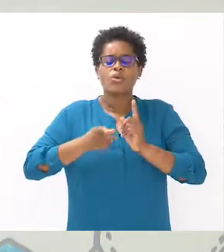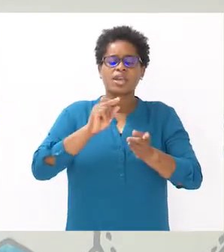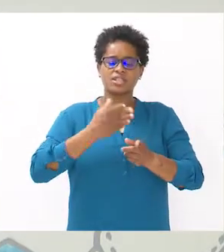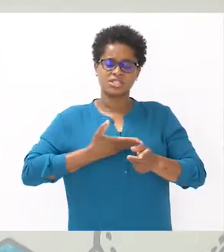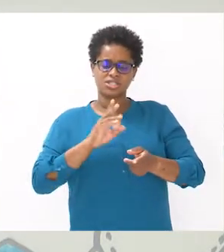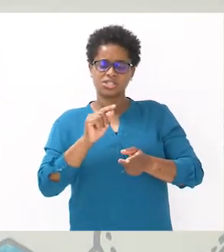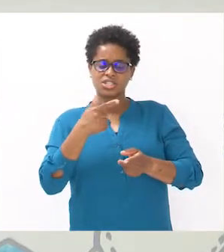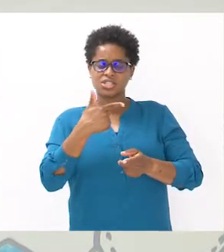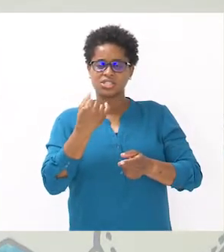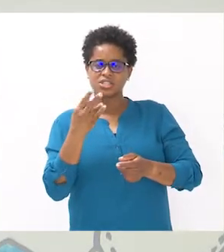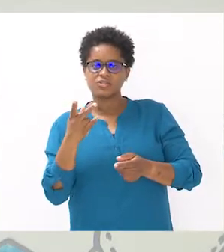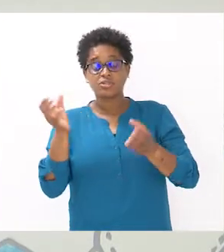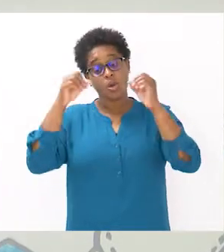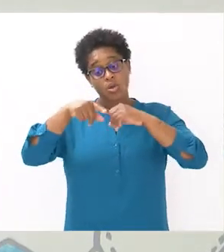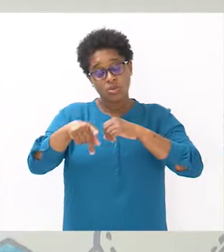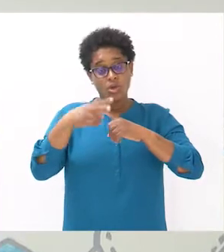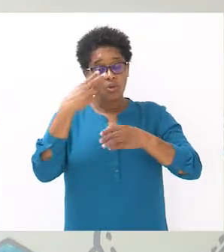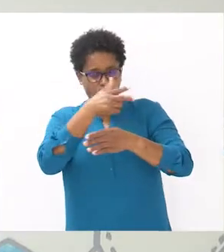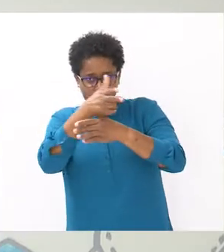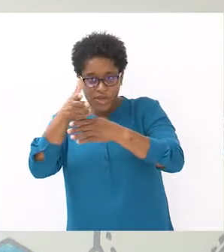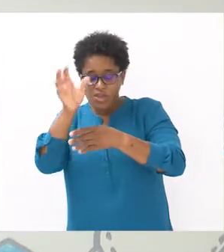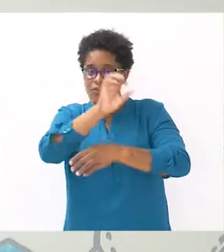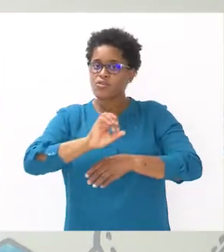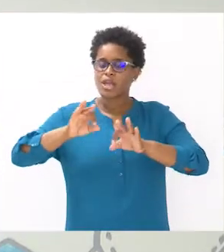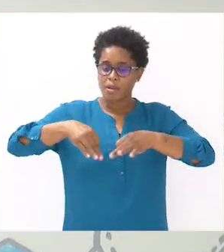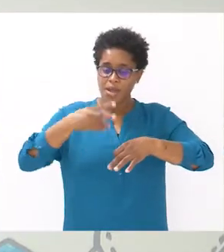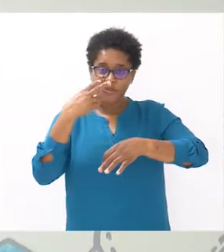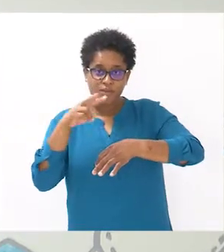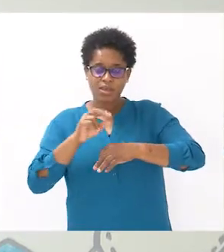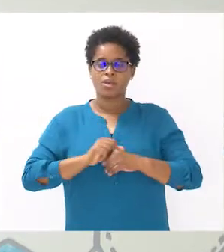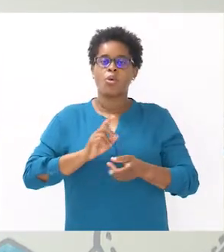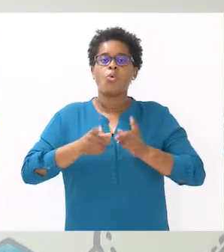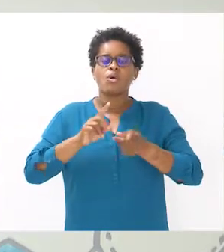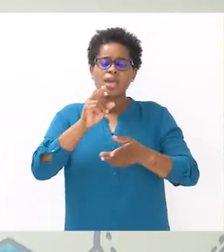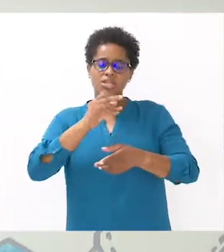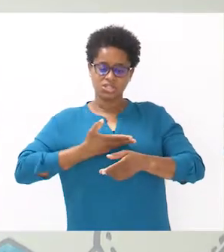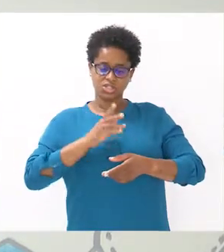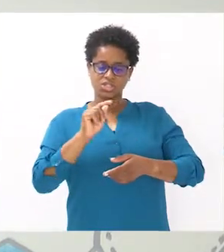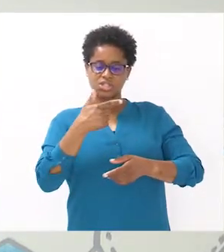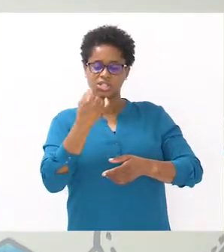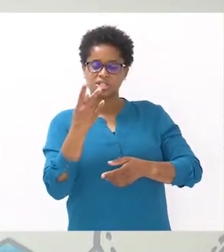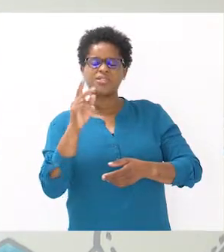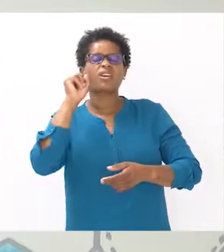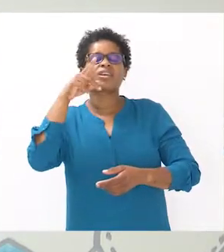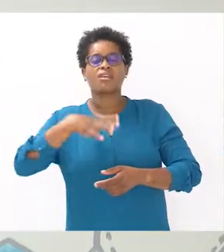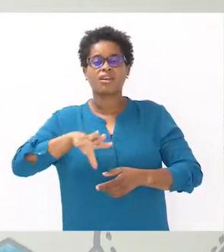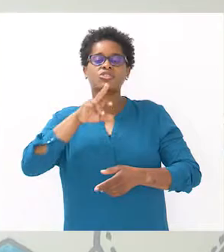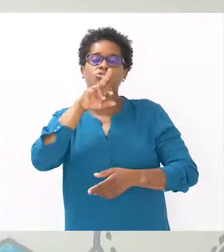De acordo com o vídeo que acabaram de assistir, o que são adjetivos? Quem quer